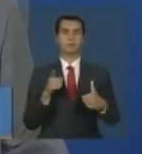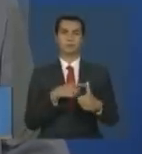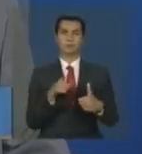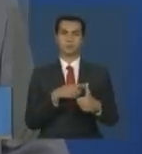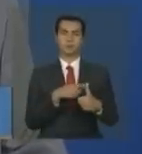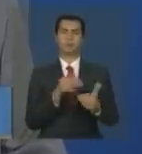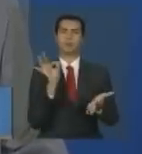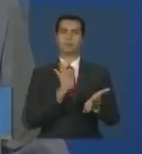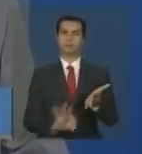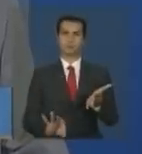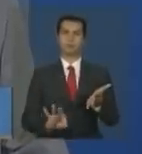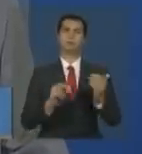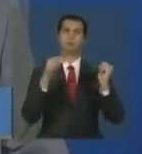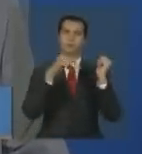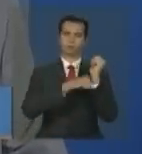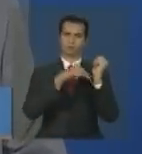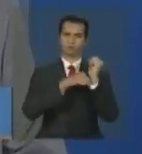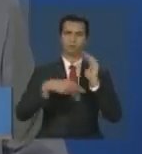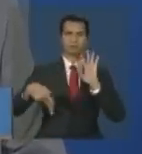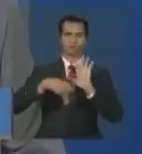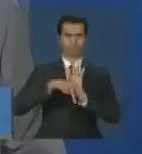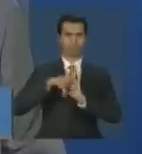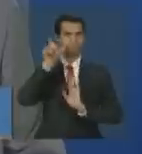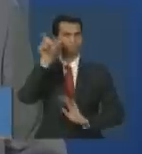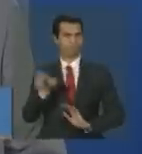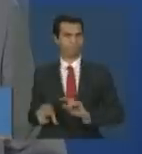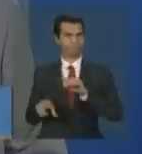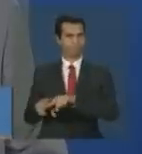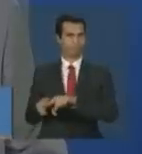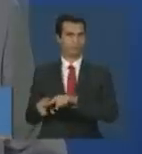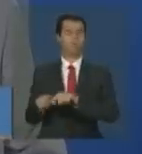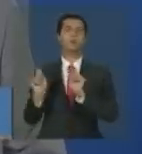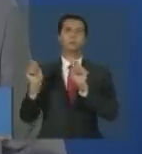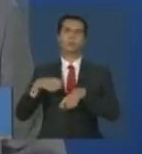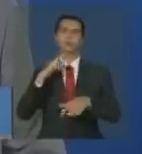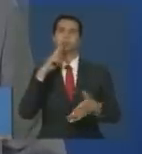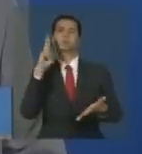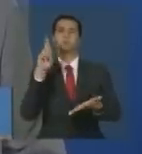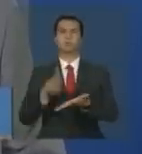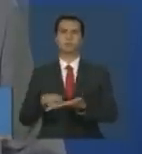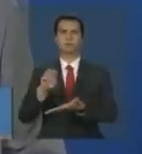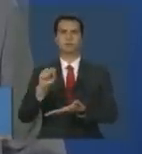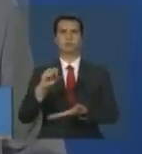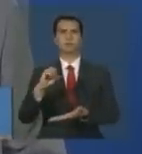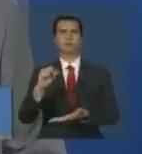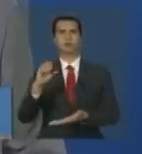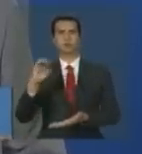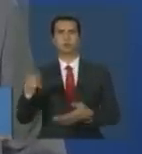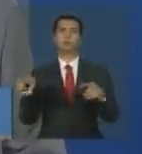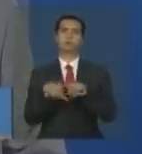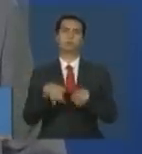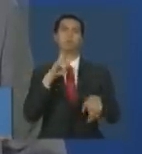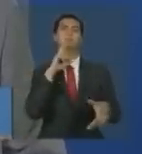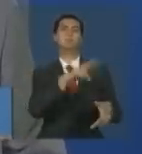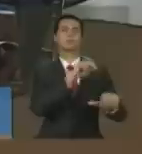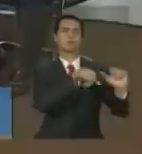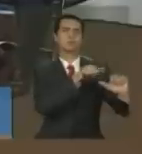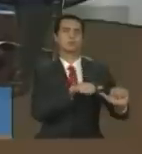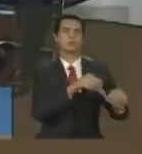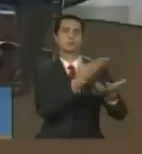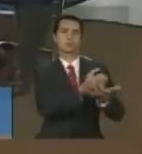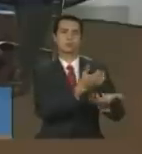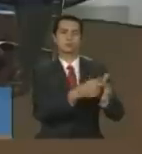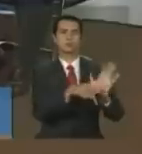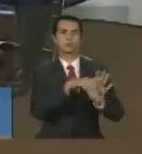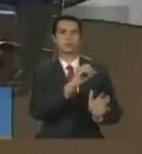cadastro, ter a senha dele, para que possa responder tanto o censo quanto atualizar os dados do CadSUAS,